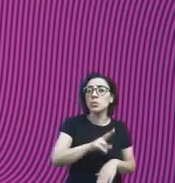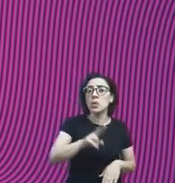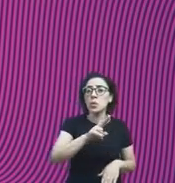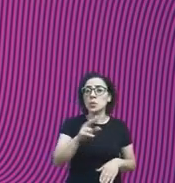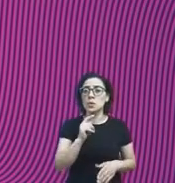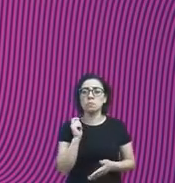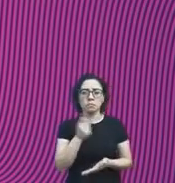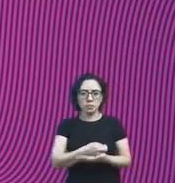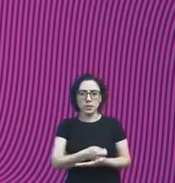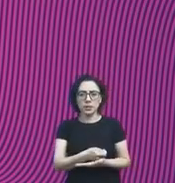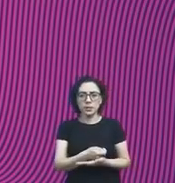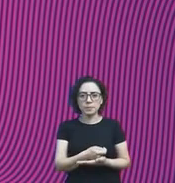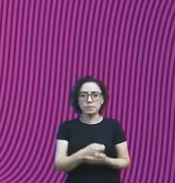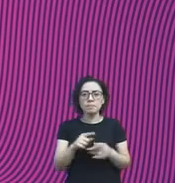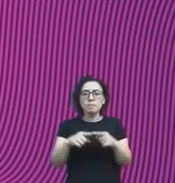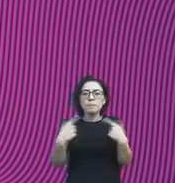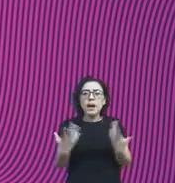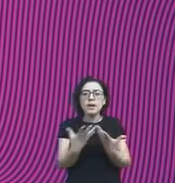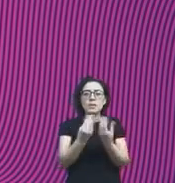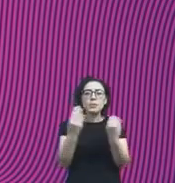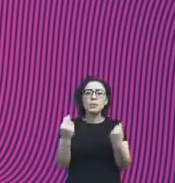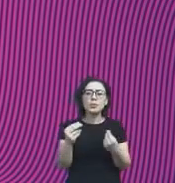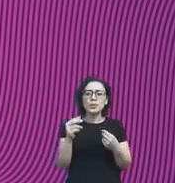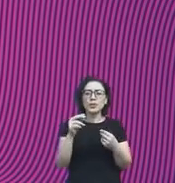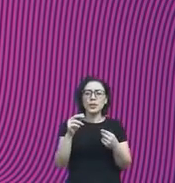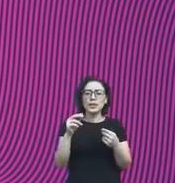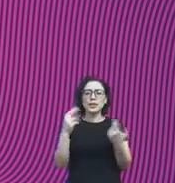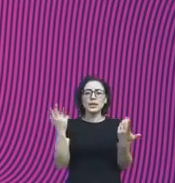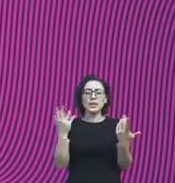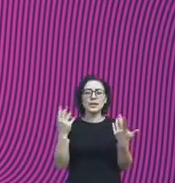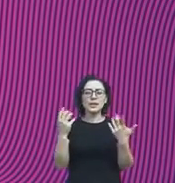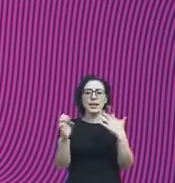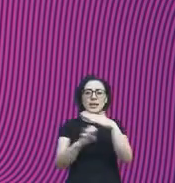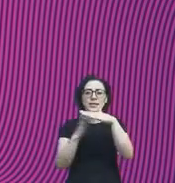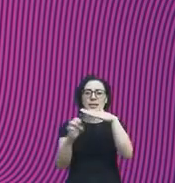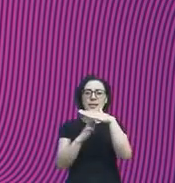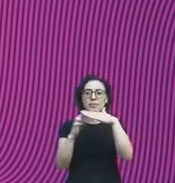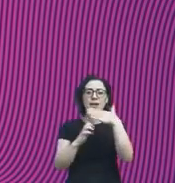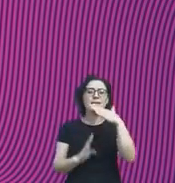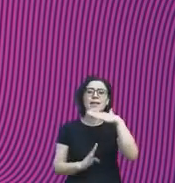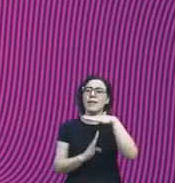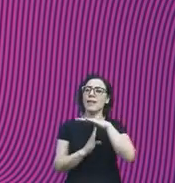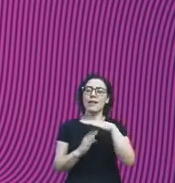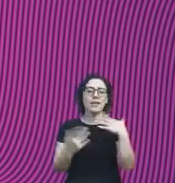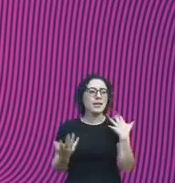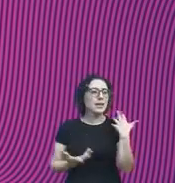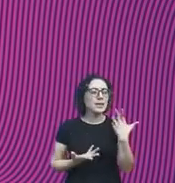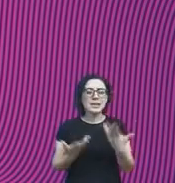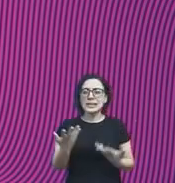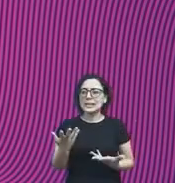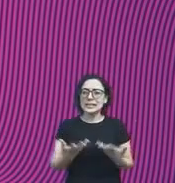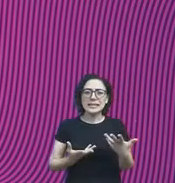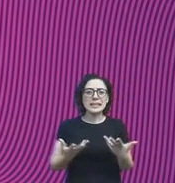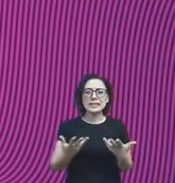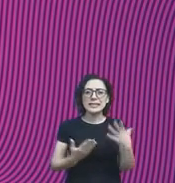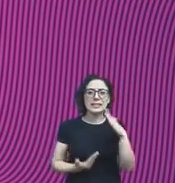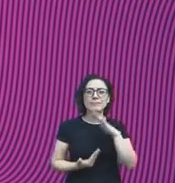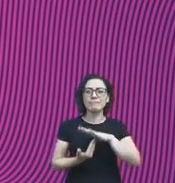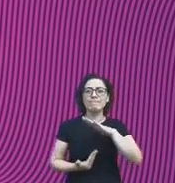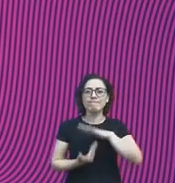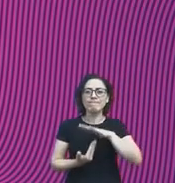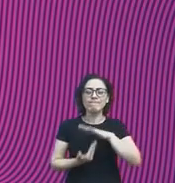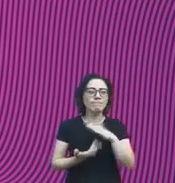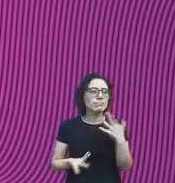que as empresas, de forma crescente, começam a apresentar, olhando para aquilo que oferecem aos seus